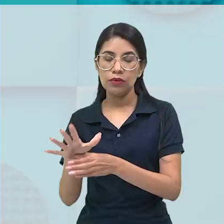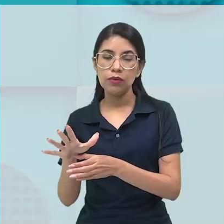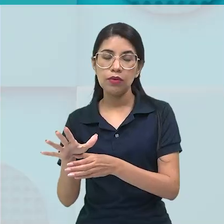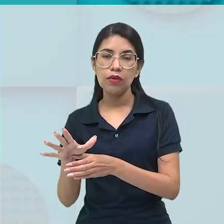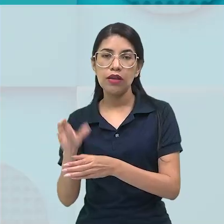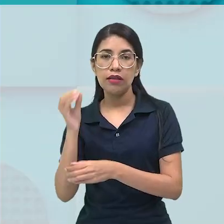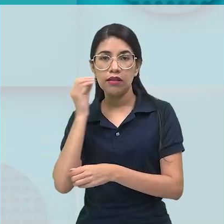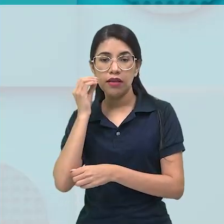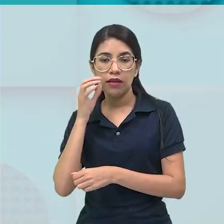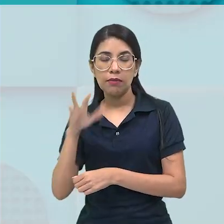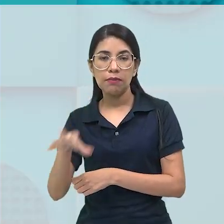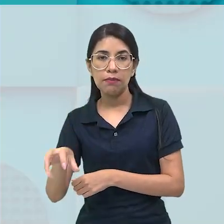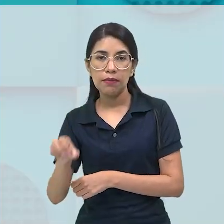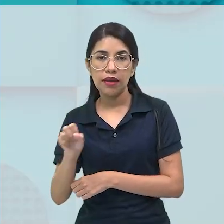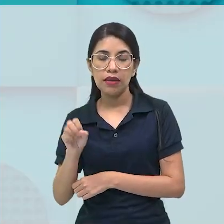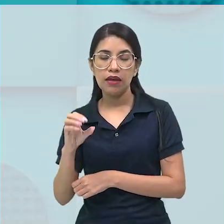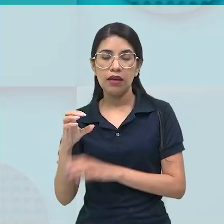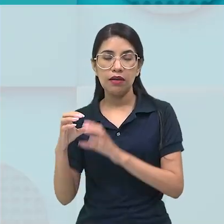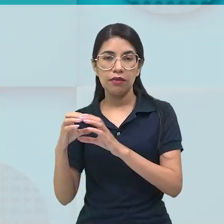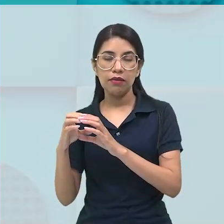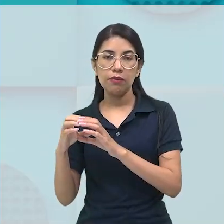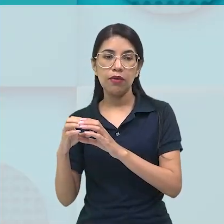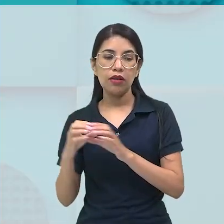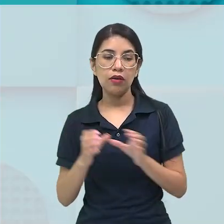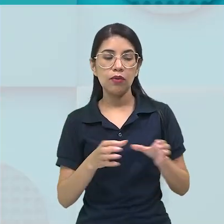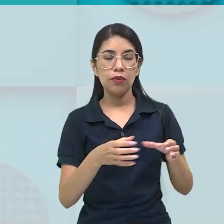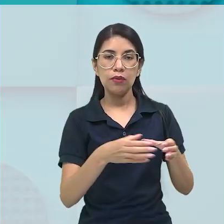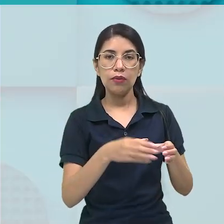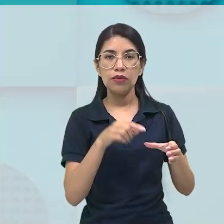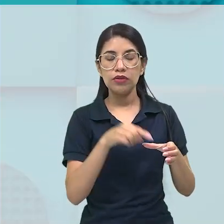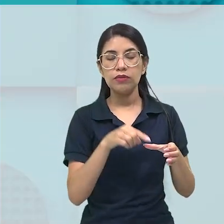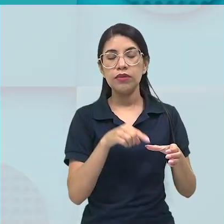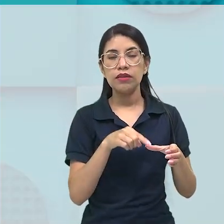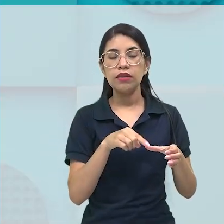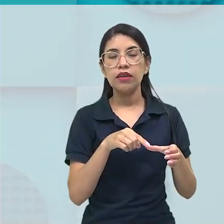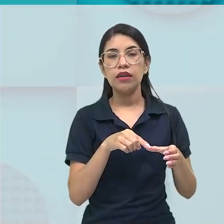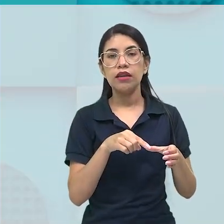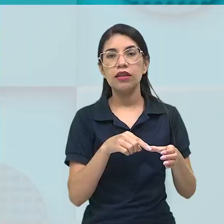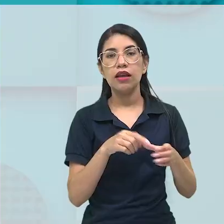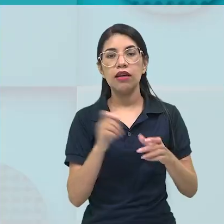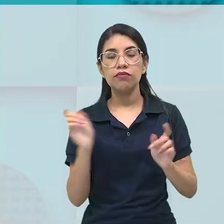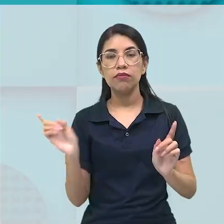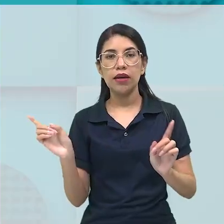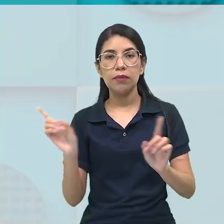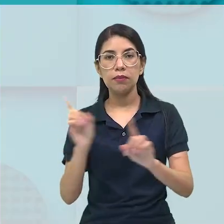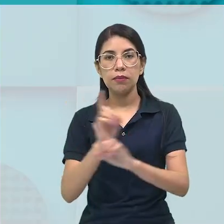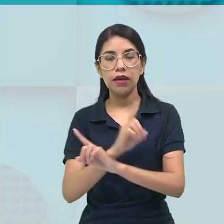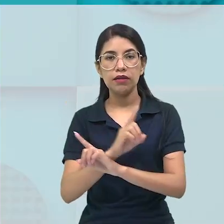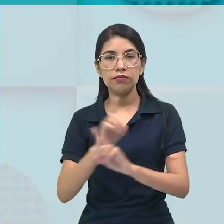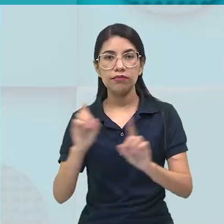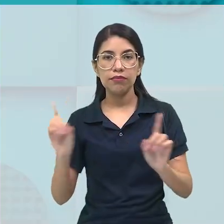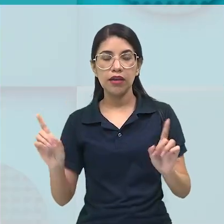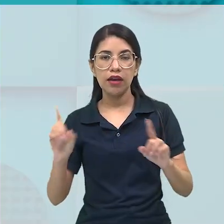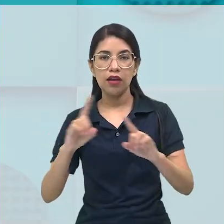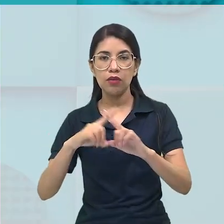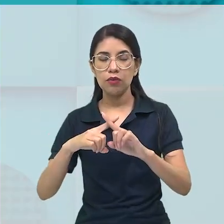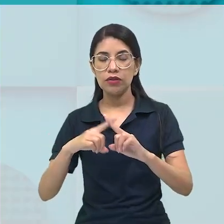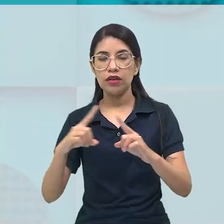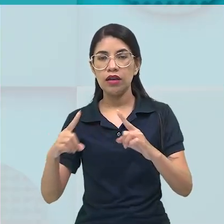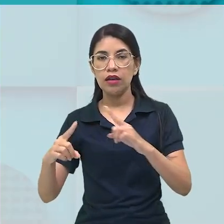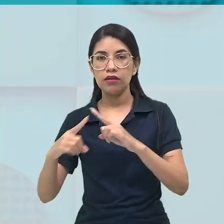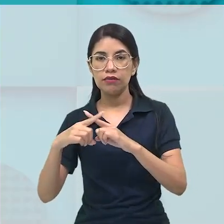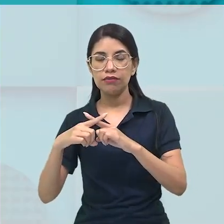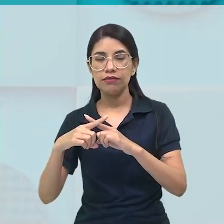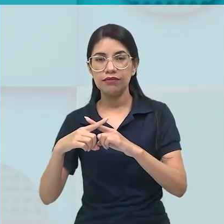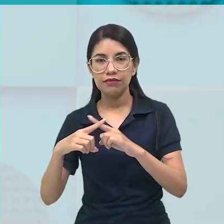arremessador vai tentar recuperar a bola, os que estão com o taco, eles têm que correr cruzando os tacos. Quanto mais eles